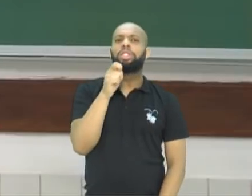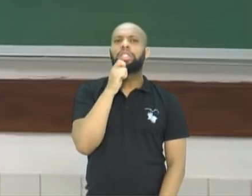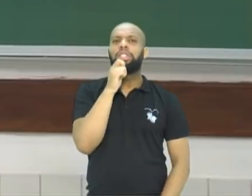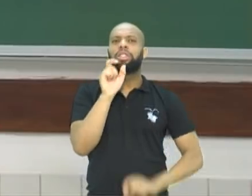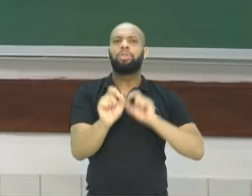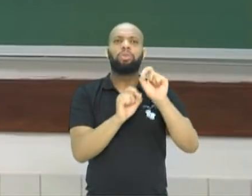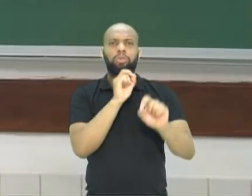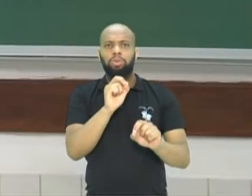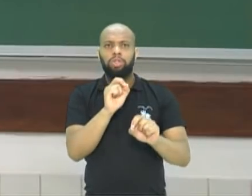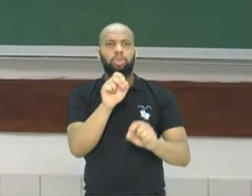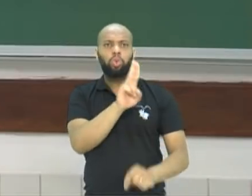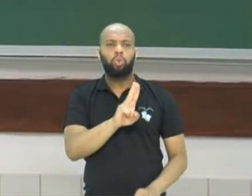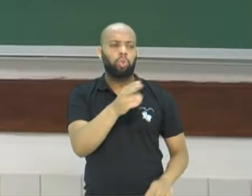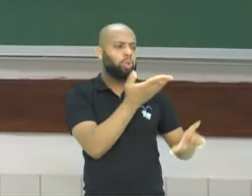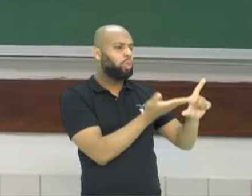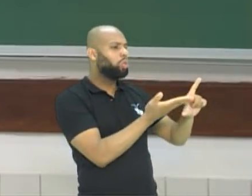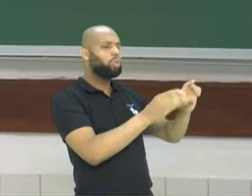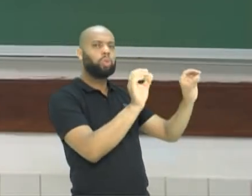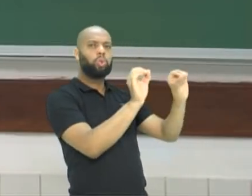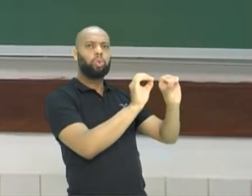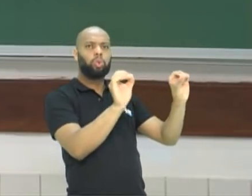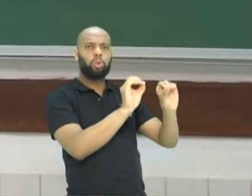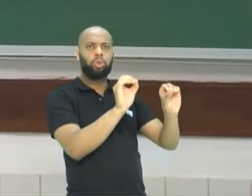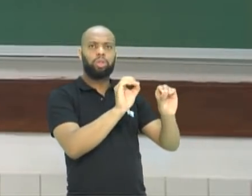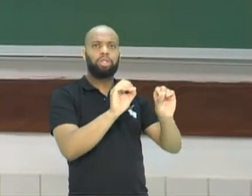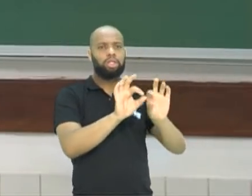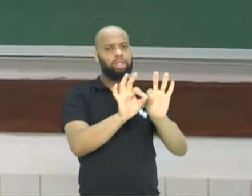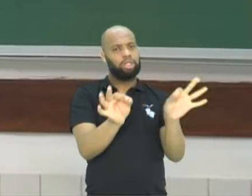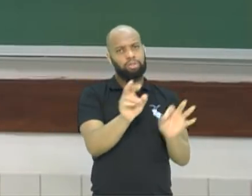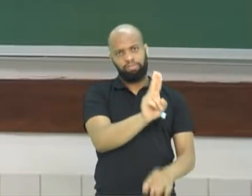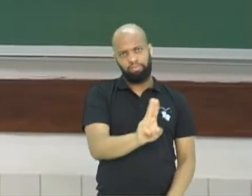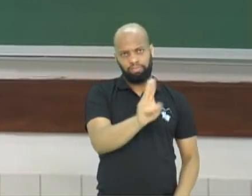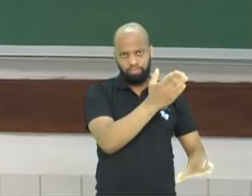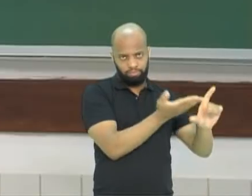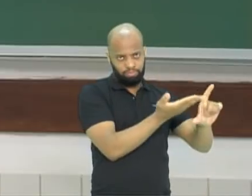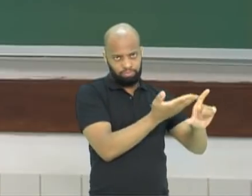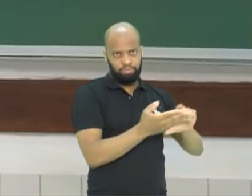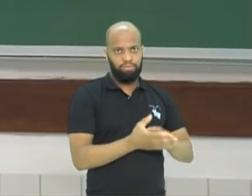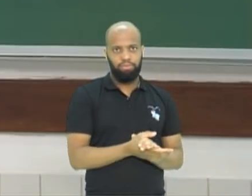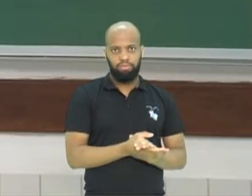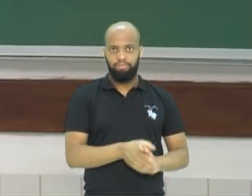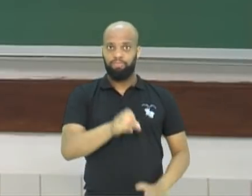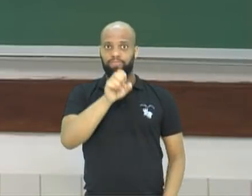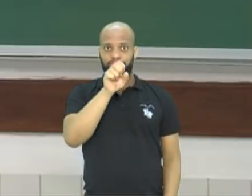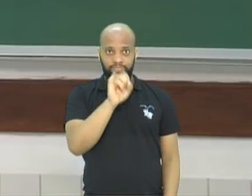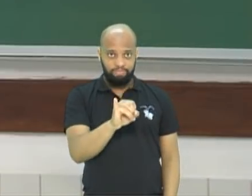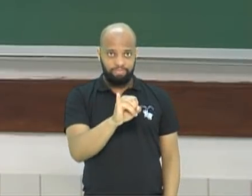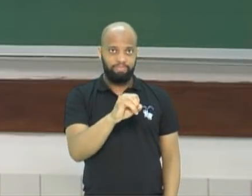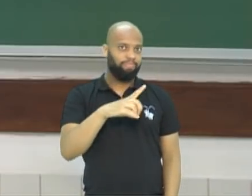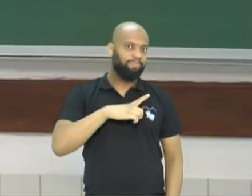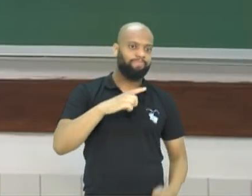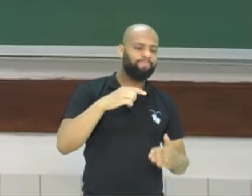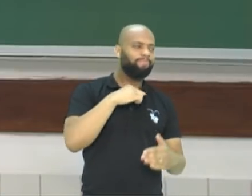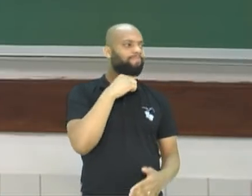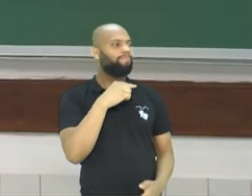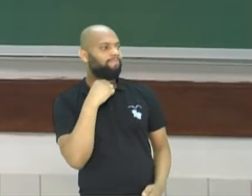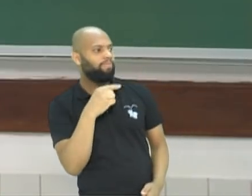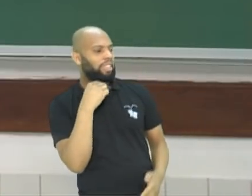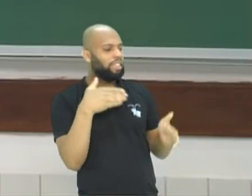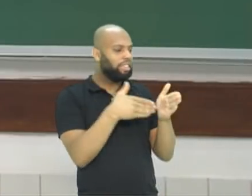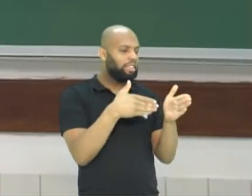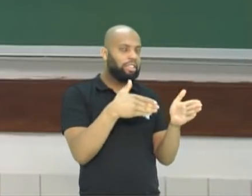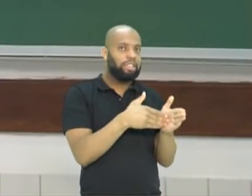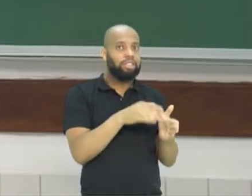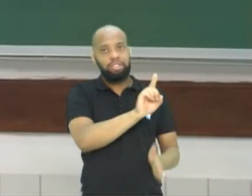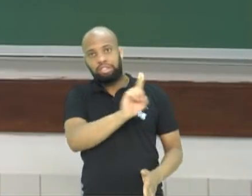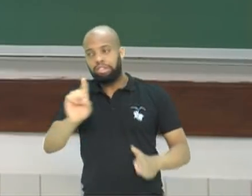fizeram o uso do aplicativo. Gente, é muito simples usar o aplicativo e mesmo quem tenha alguma dificuldade, lá na